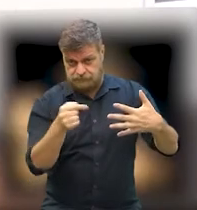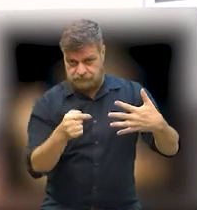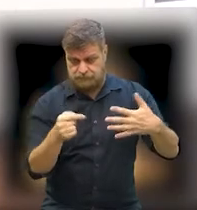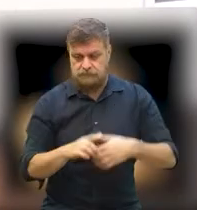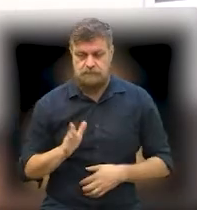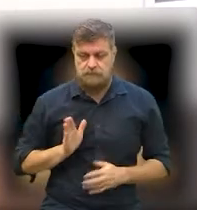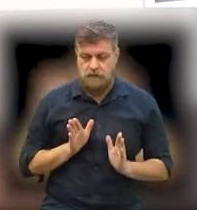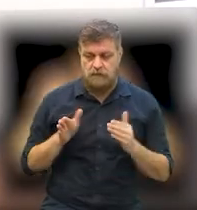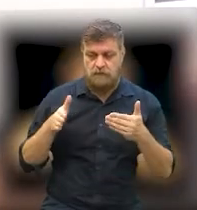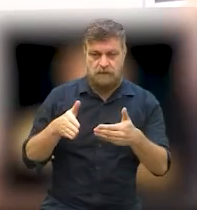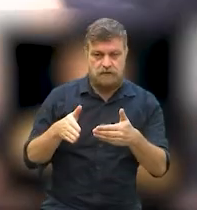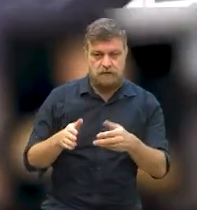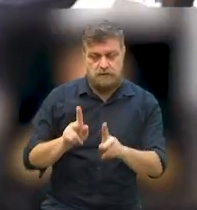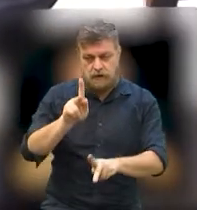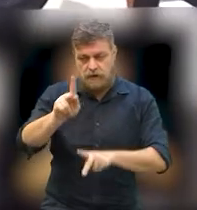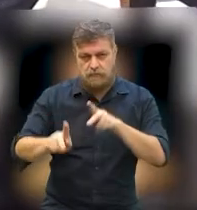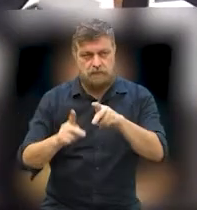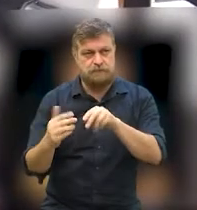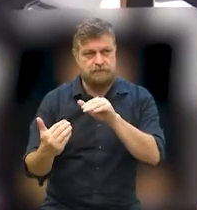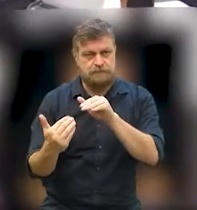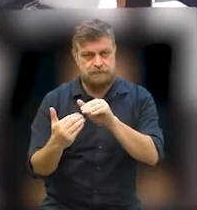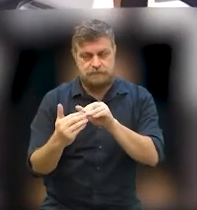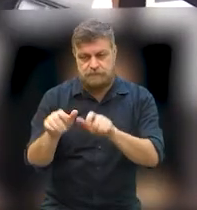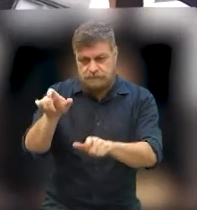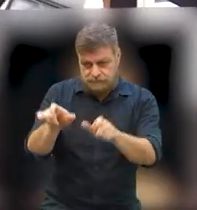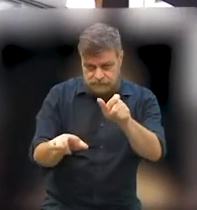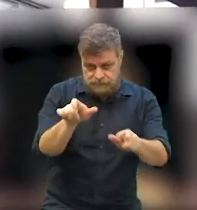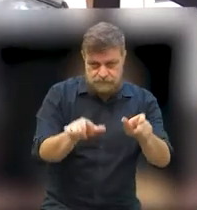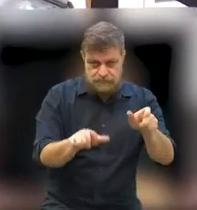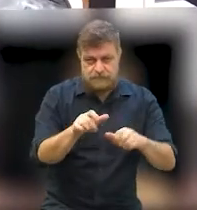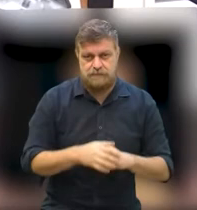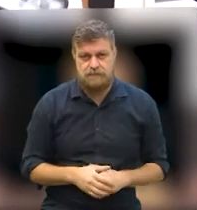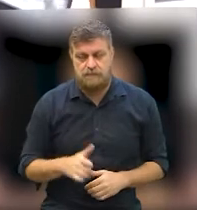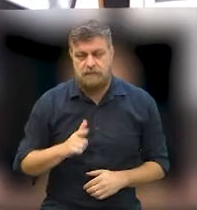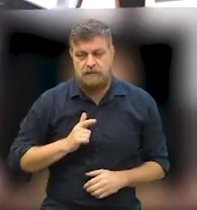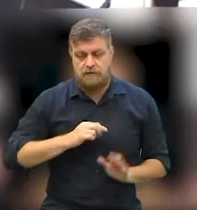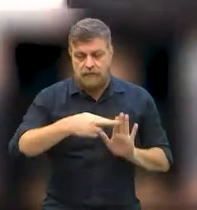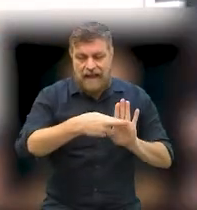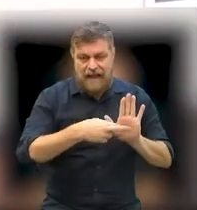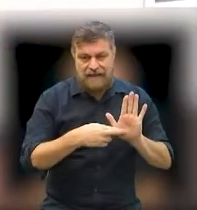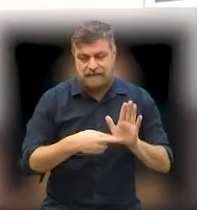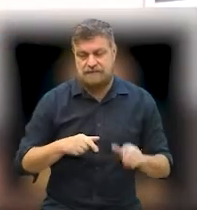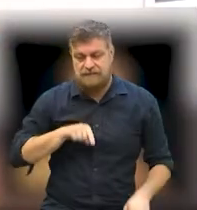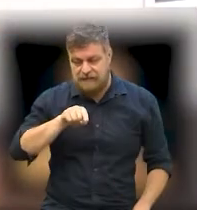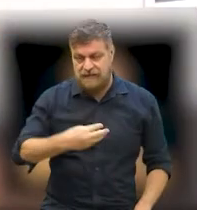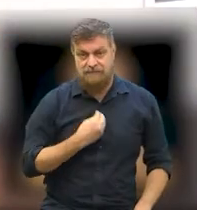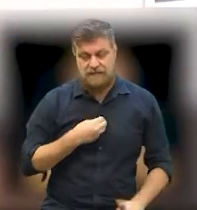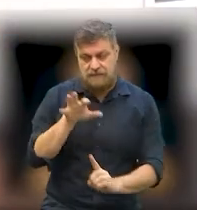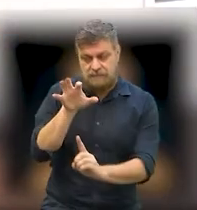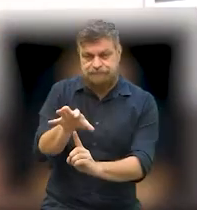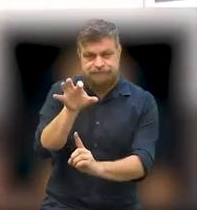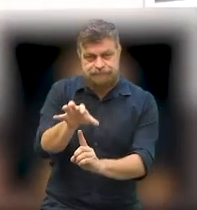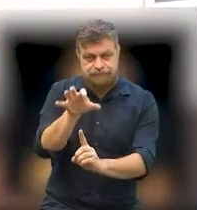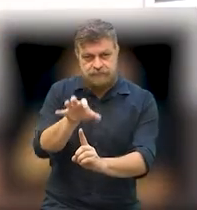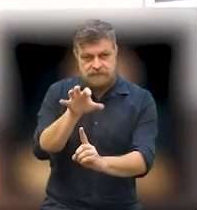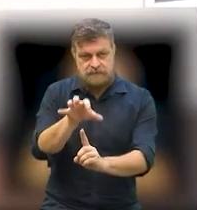assuntos que vão direto com o interesse das pessoas, né? São as normas que mais influenciam na vida das pessoas,